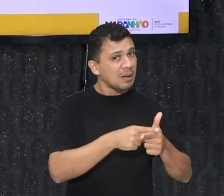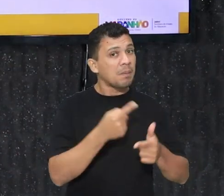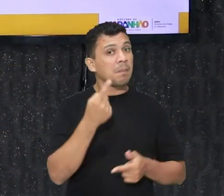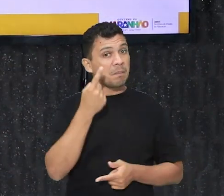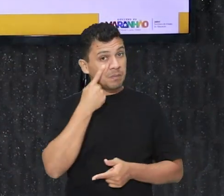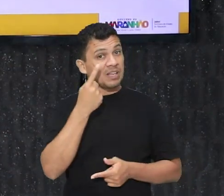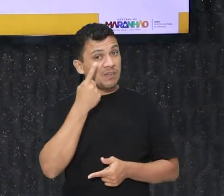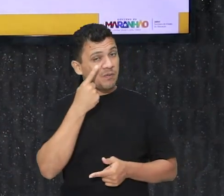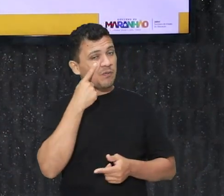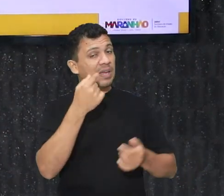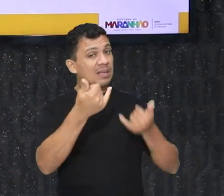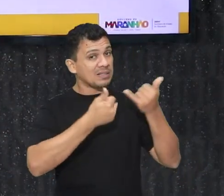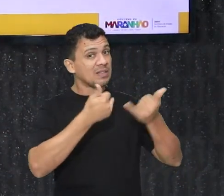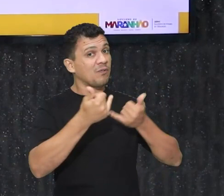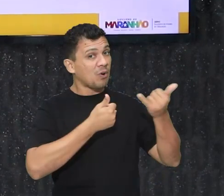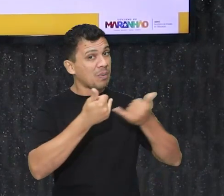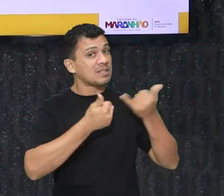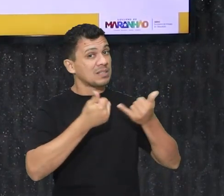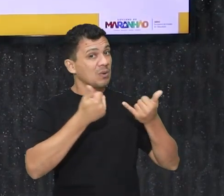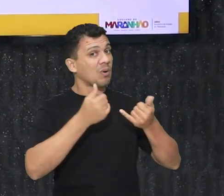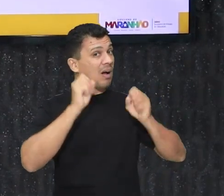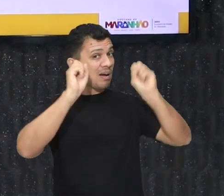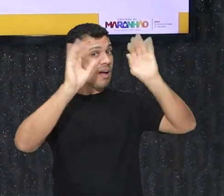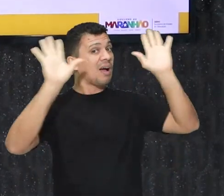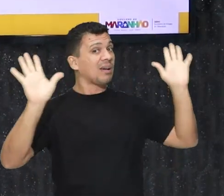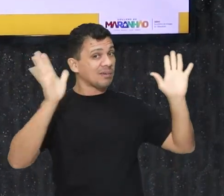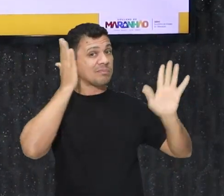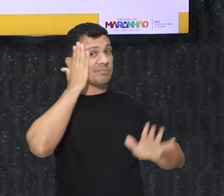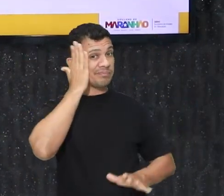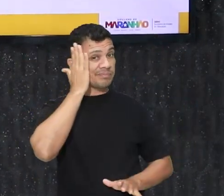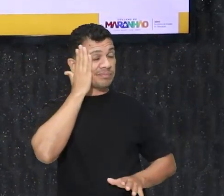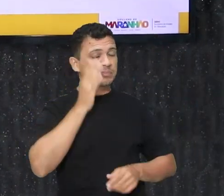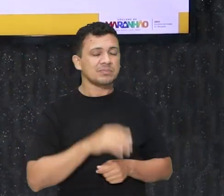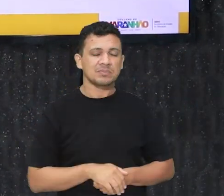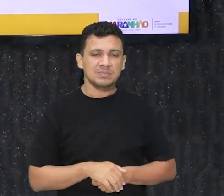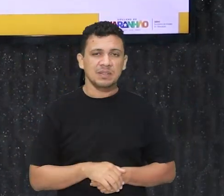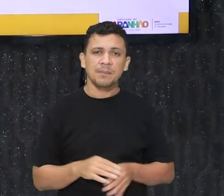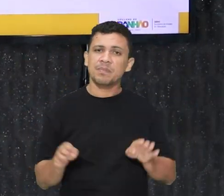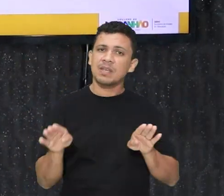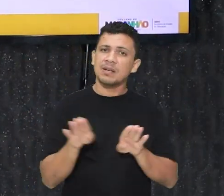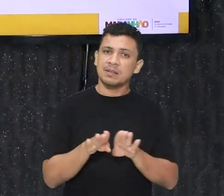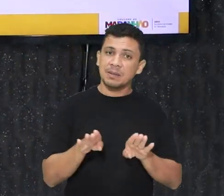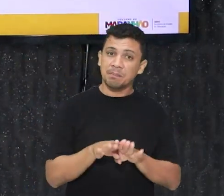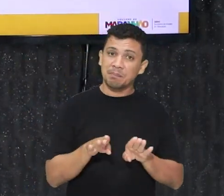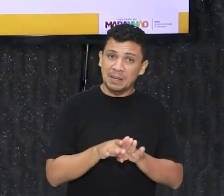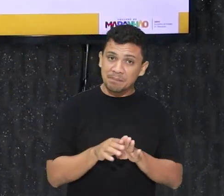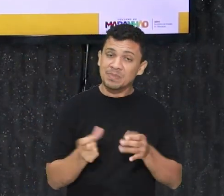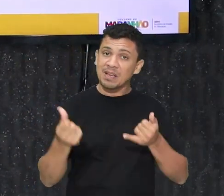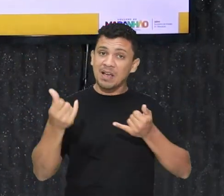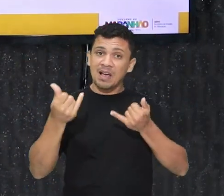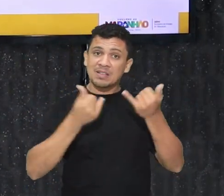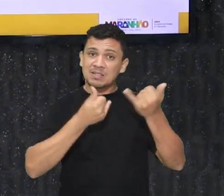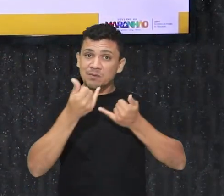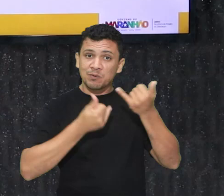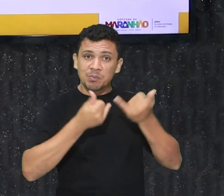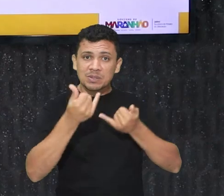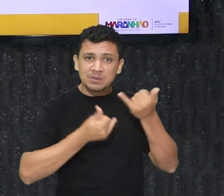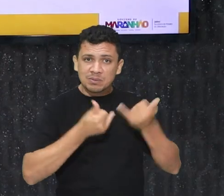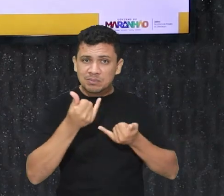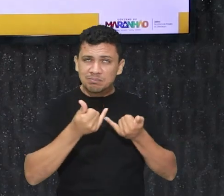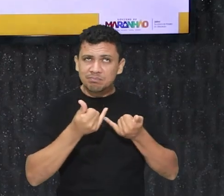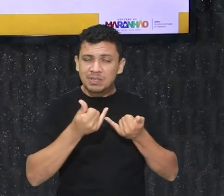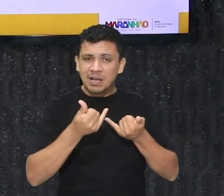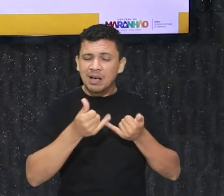dessas informações bem claras. Lembrando que também há aquelas informações que não